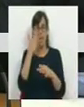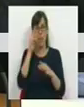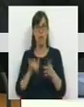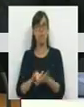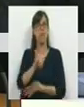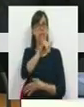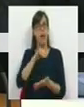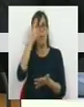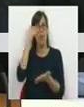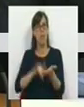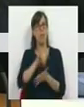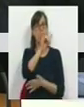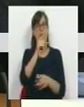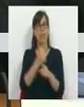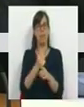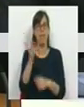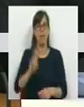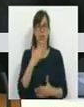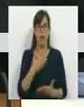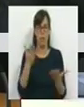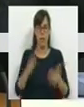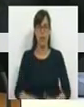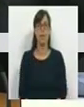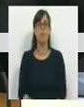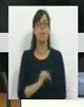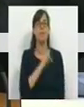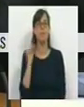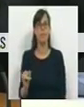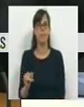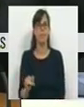houve, entre a região autónoma da Madeira e também a Venezuela. Muito obrigado, Sr. Presidente.